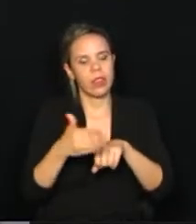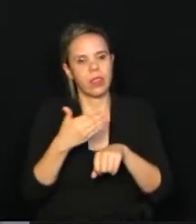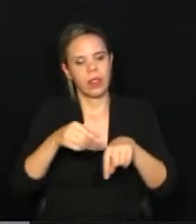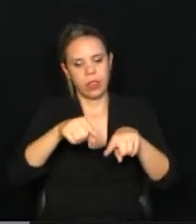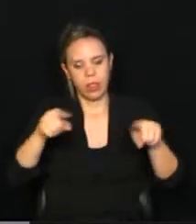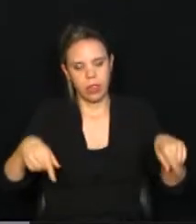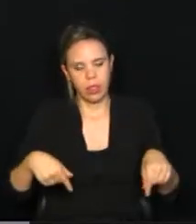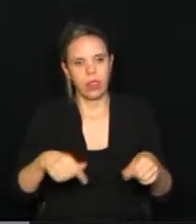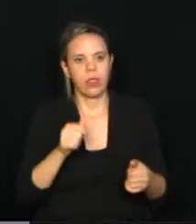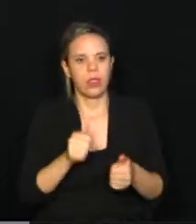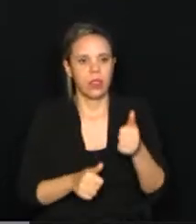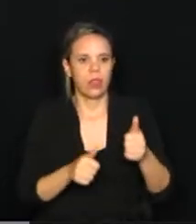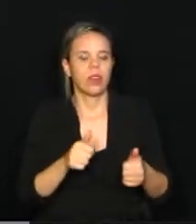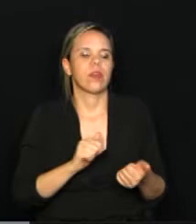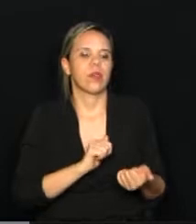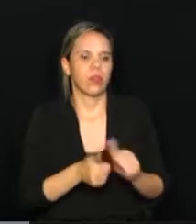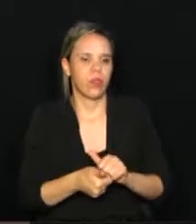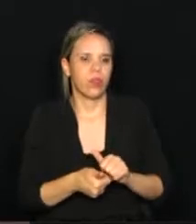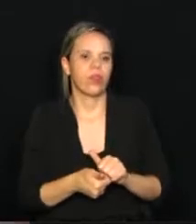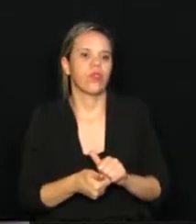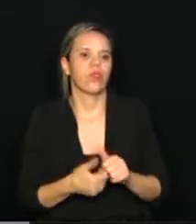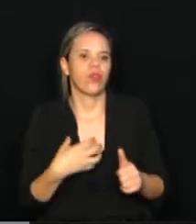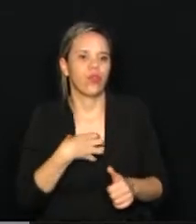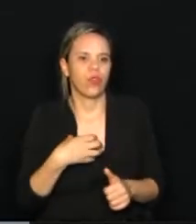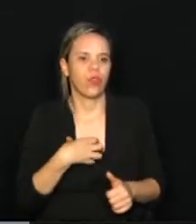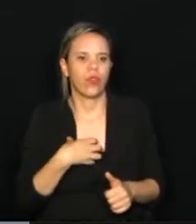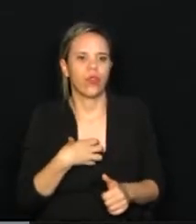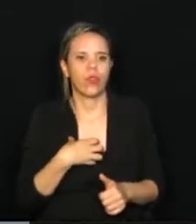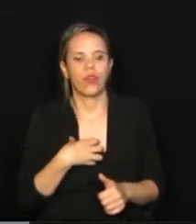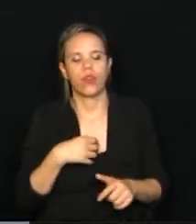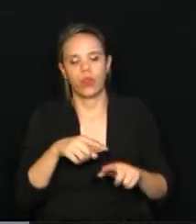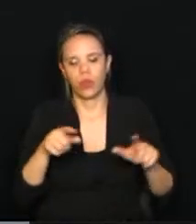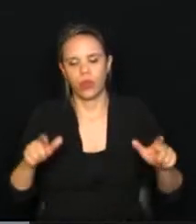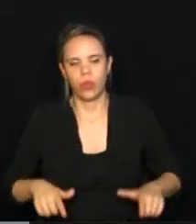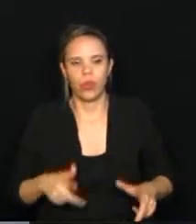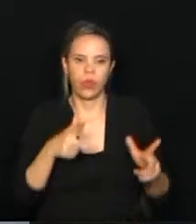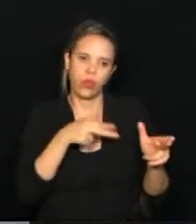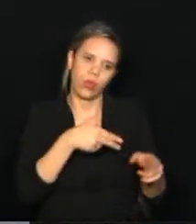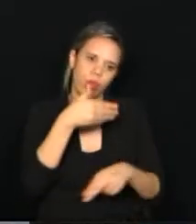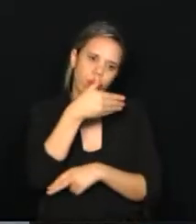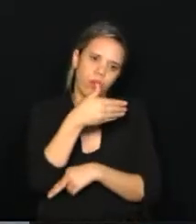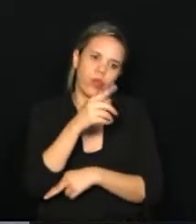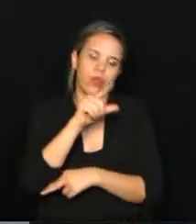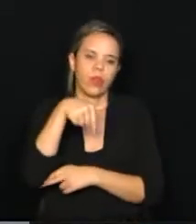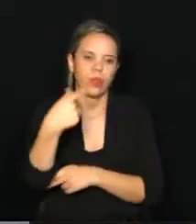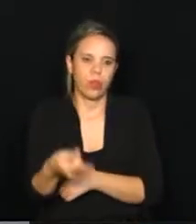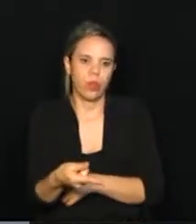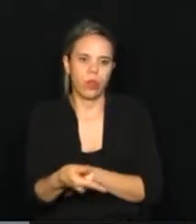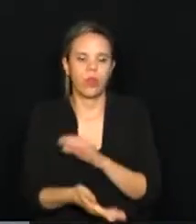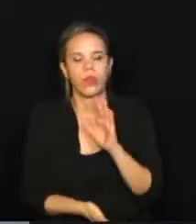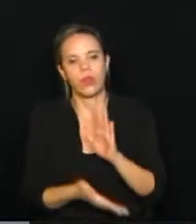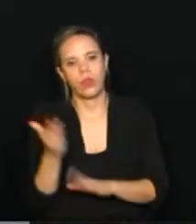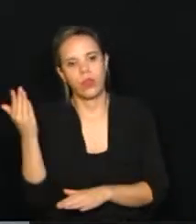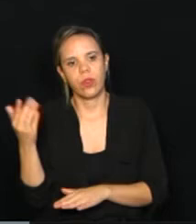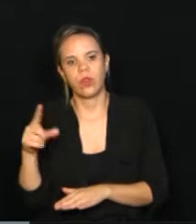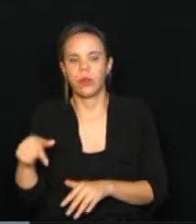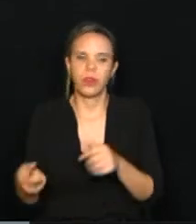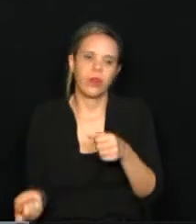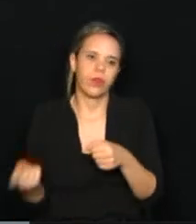que vai jogar, para sentir a quadra, o aro, e aí dorme no hotel. joga e depois vai